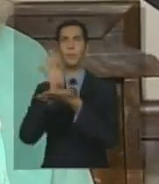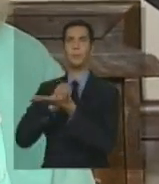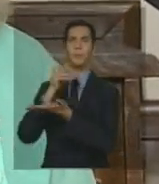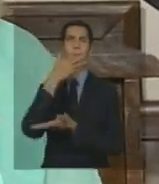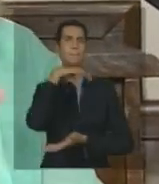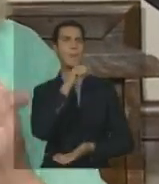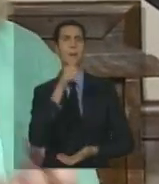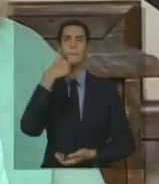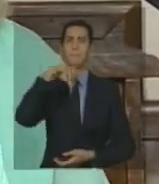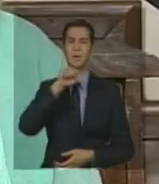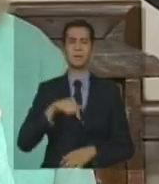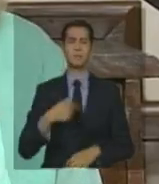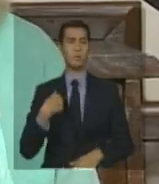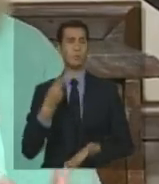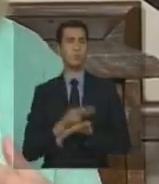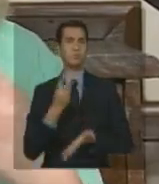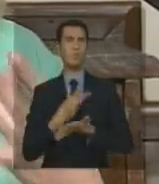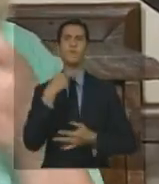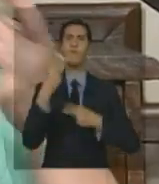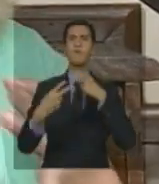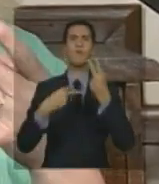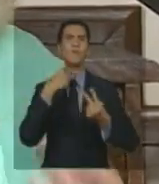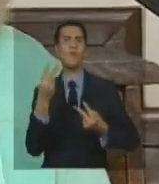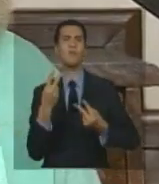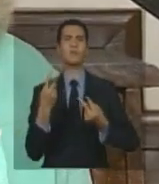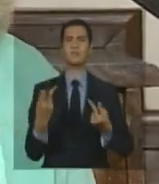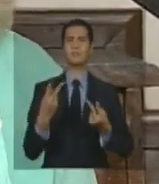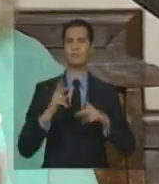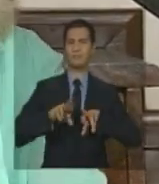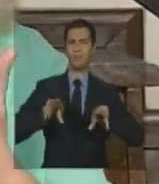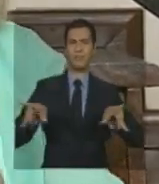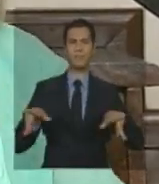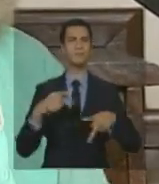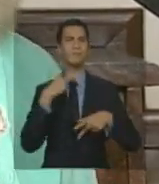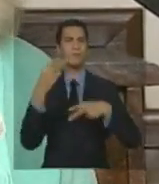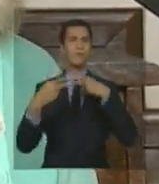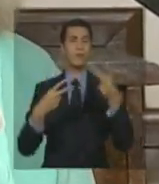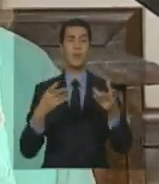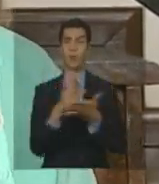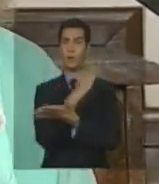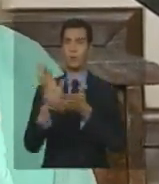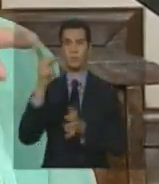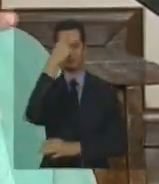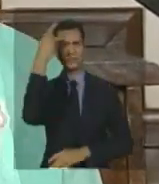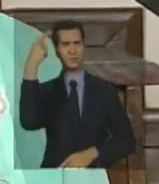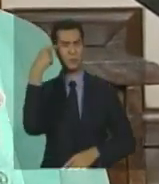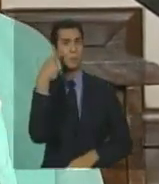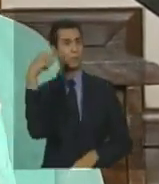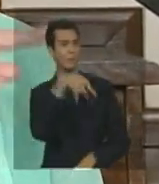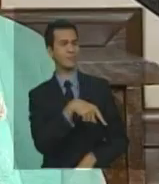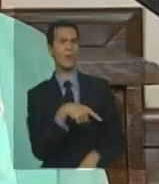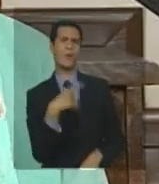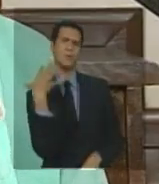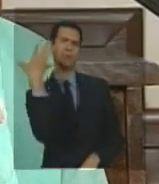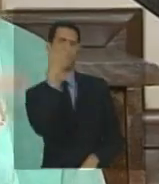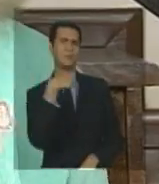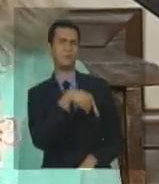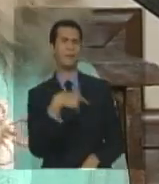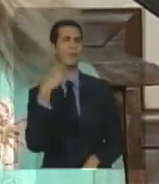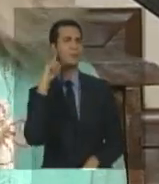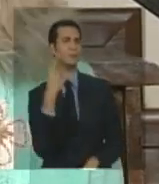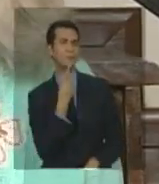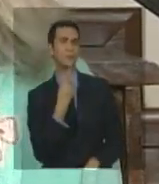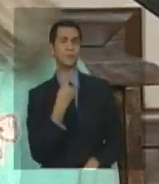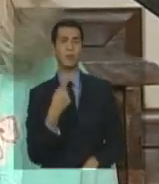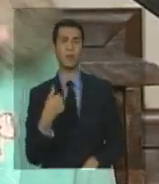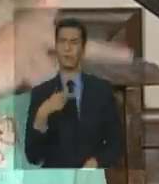né? Então eu ficava emitindo aqueles sons e algumas pessoas diziam: oh, que bonitinha, mudinha. Aí eu